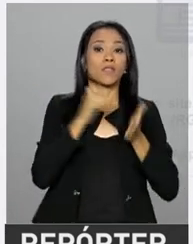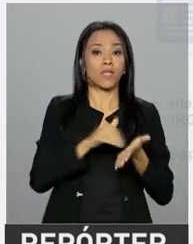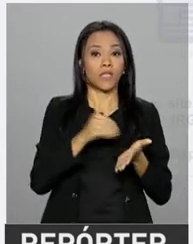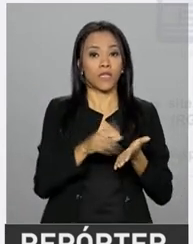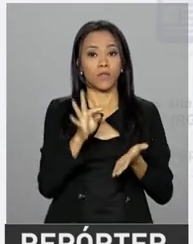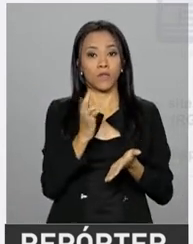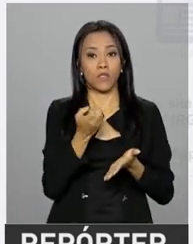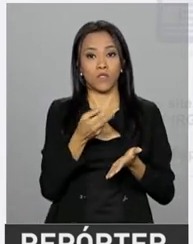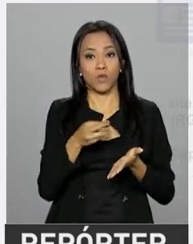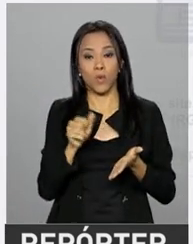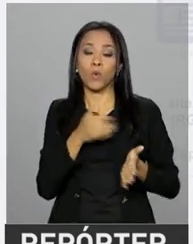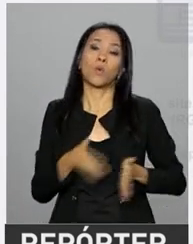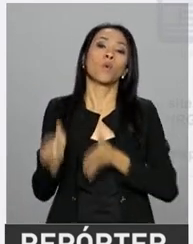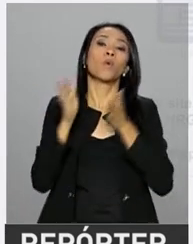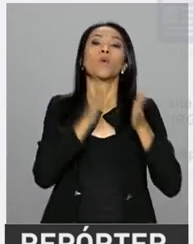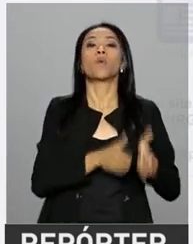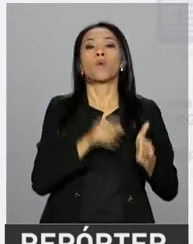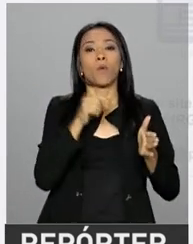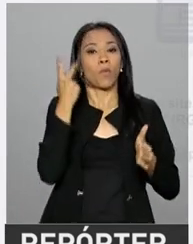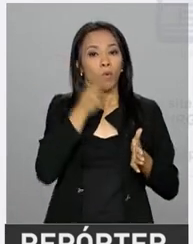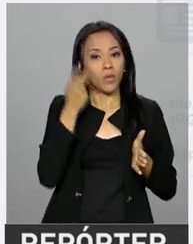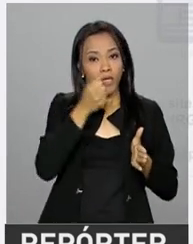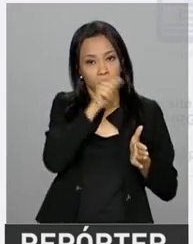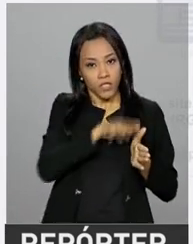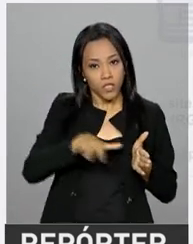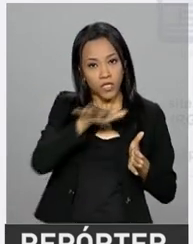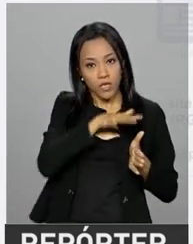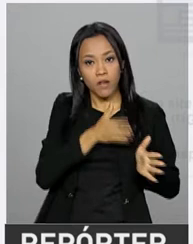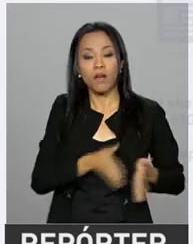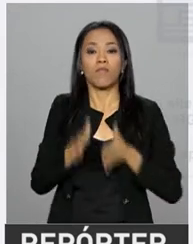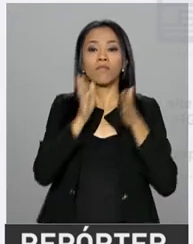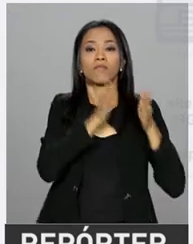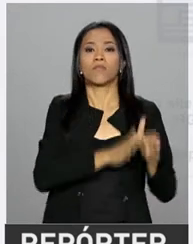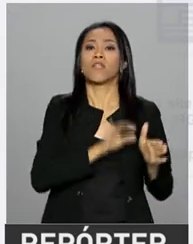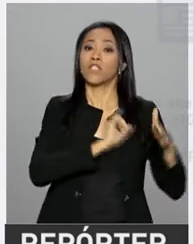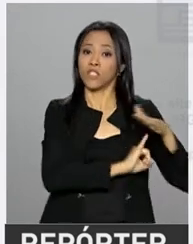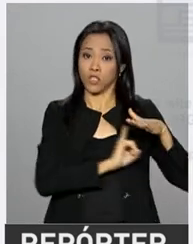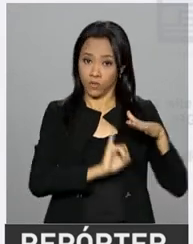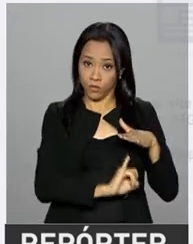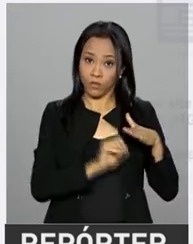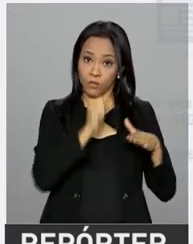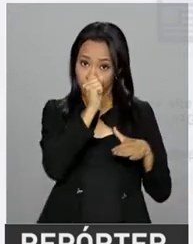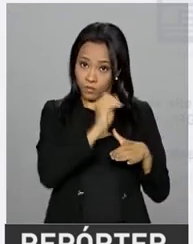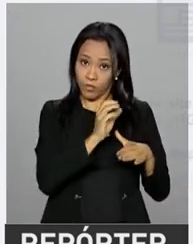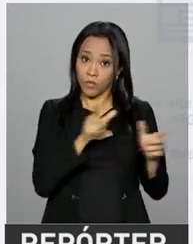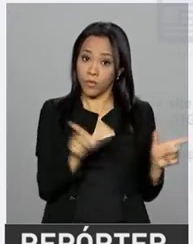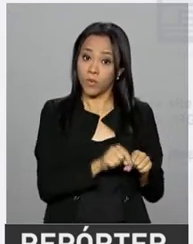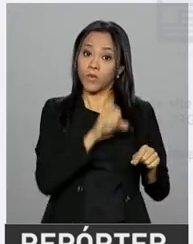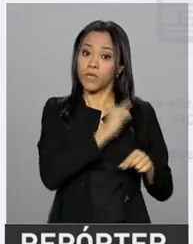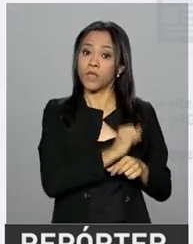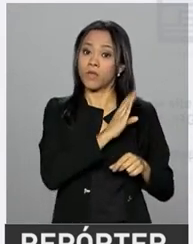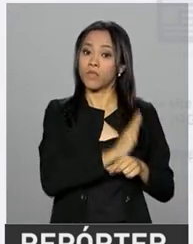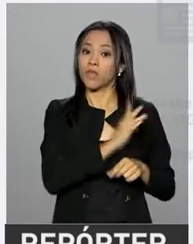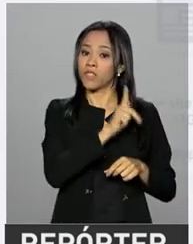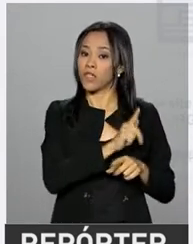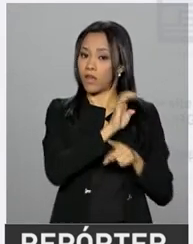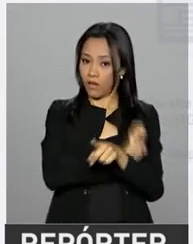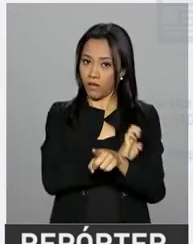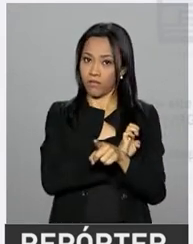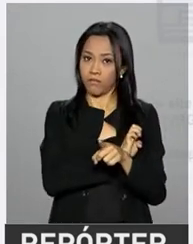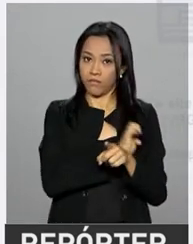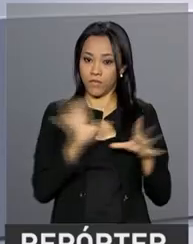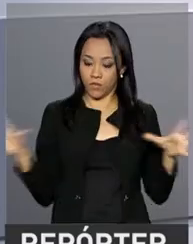Nacional, Procuradoria-Geral da Fazenda Nacional e do Instituto Brasileiro de Geografia e Estatística, o